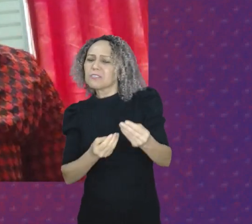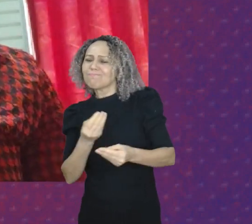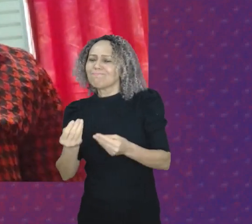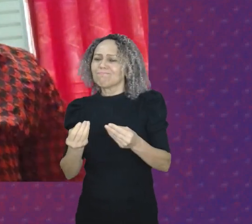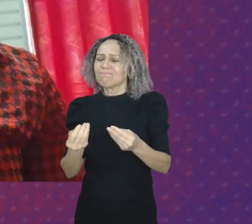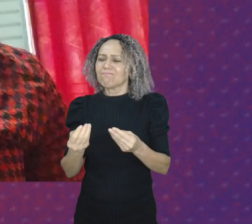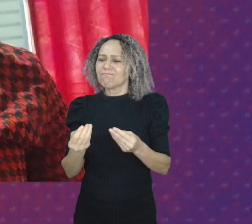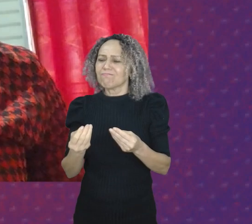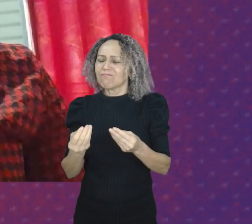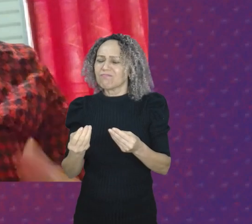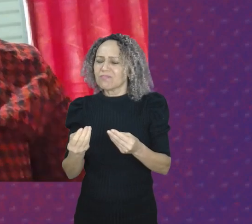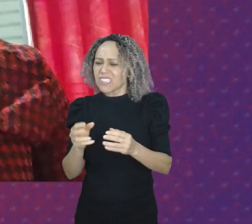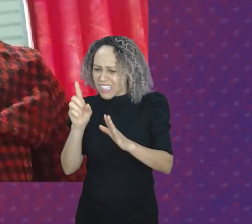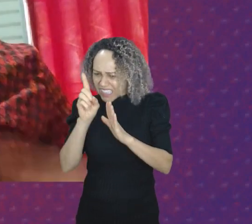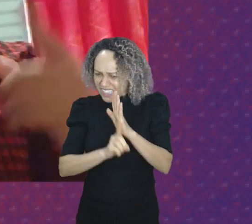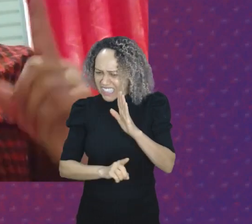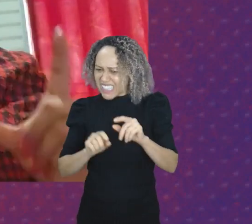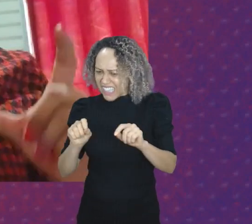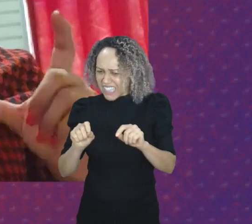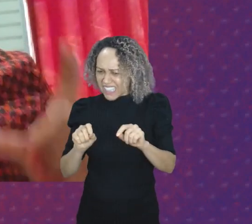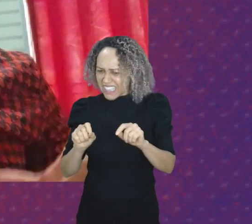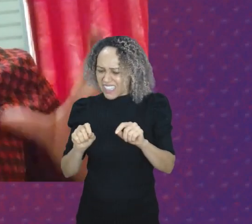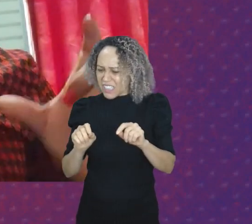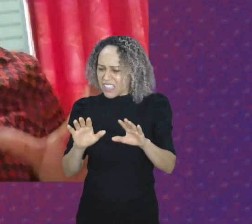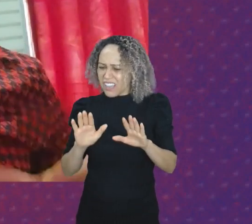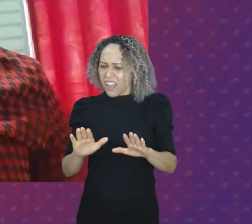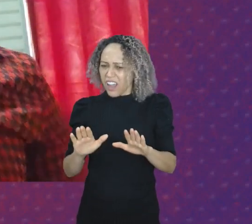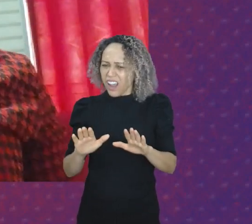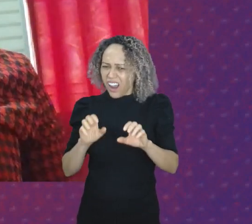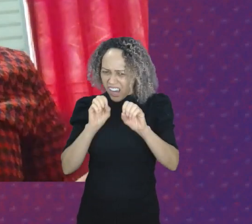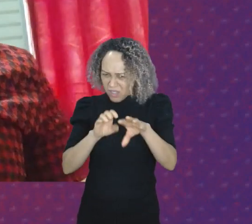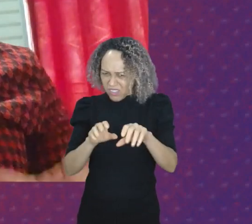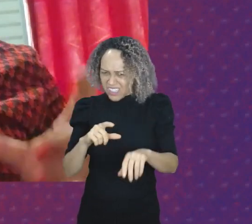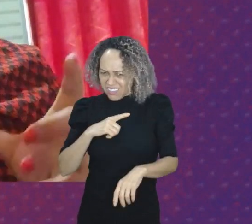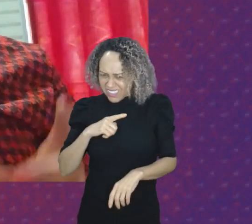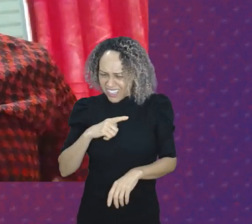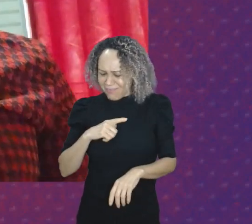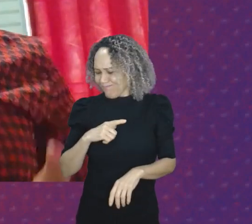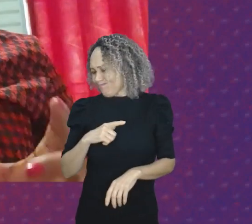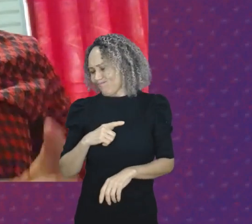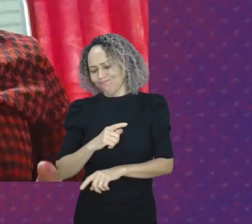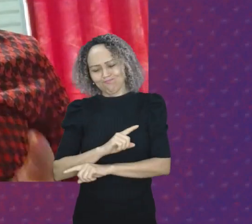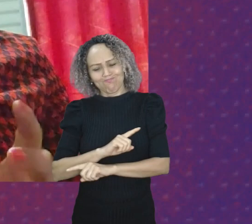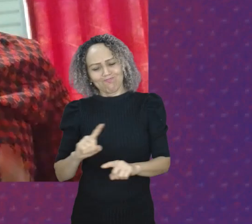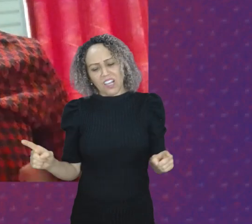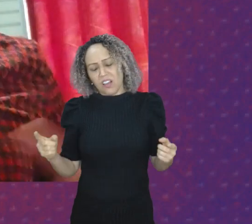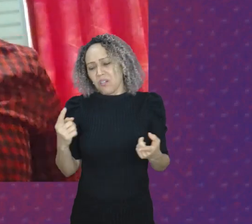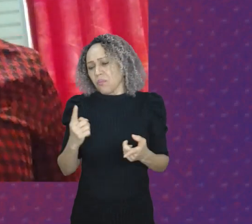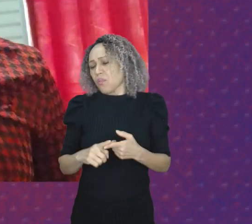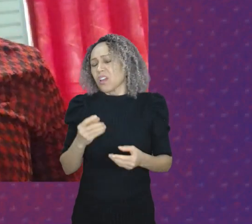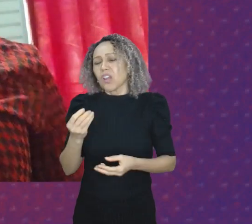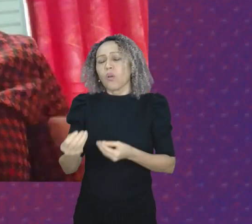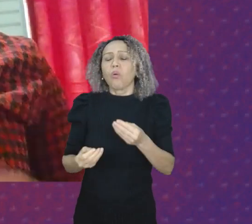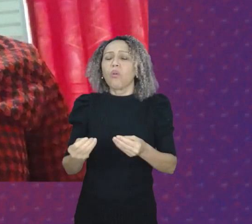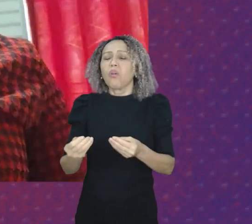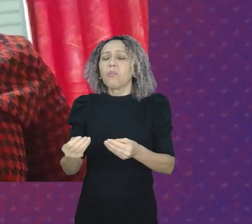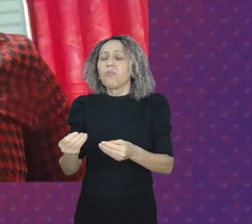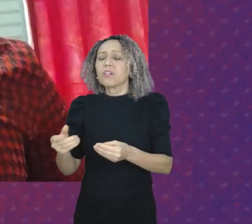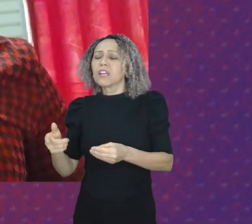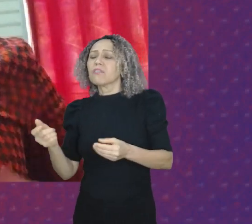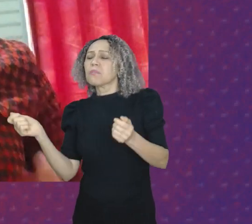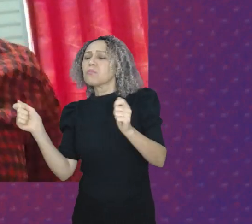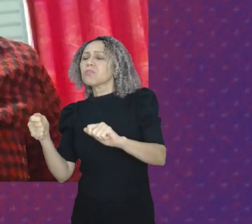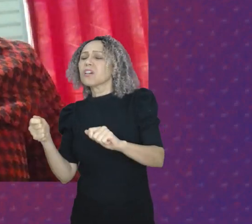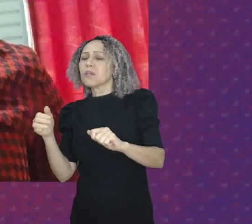ter o direito a simplesmente a educação. Porque a gente sabe que ela não vai ter tempo de